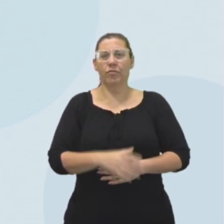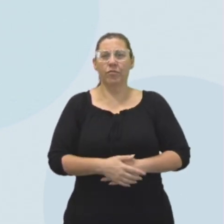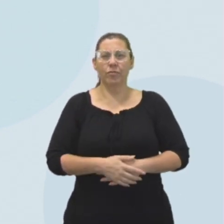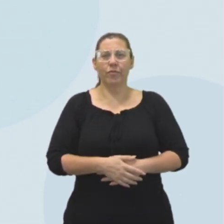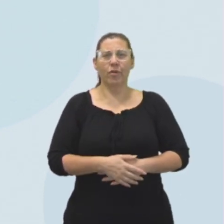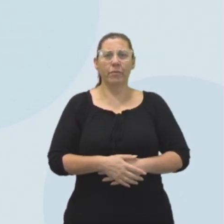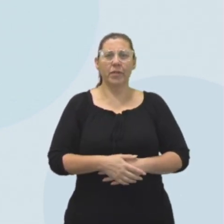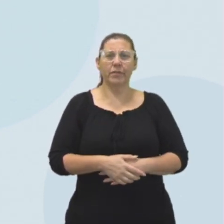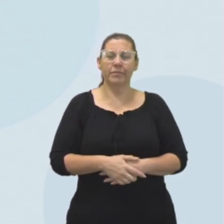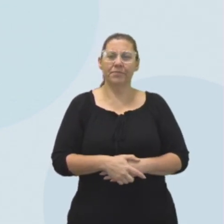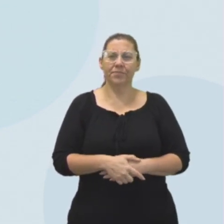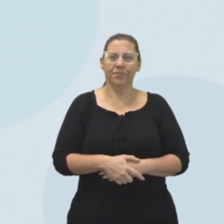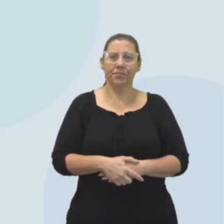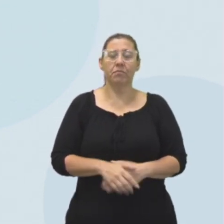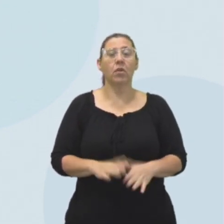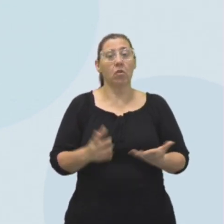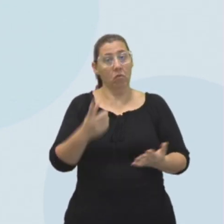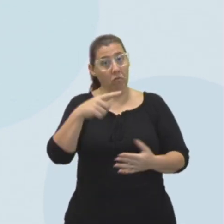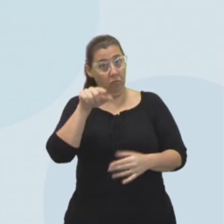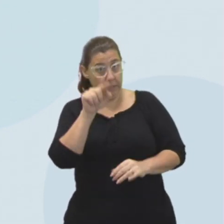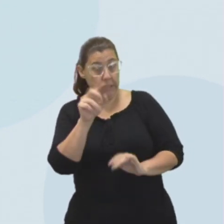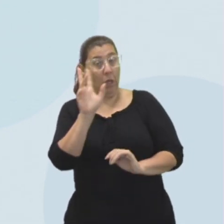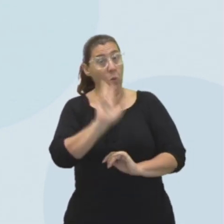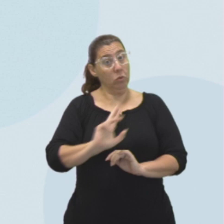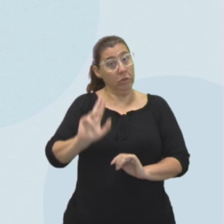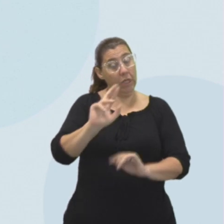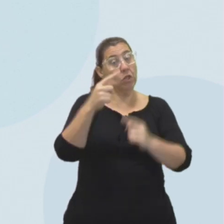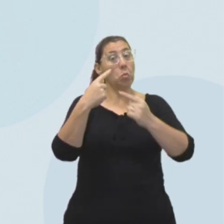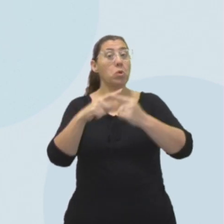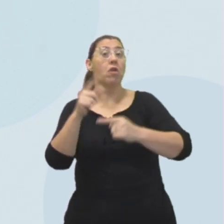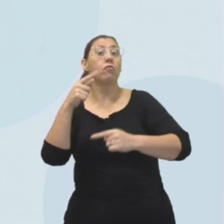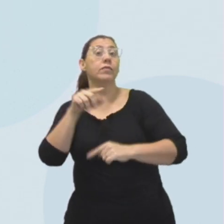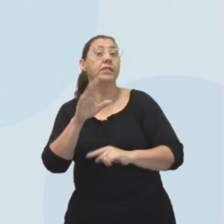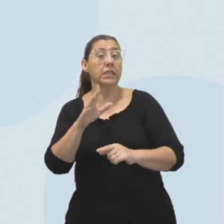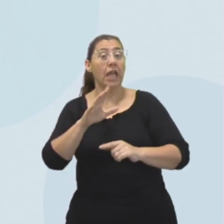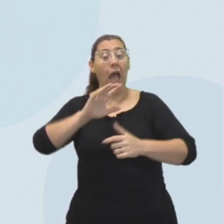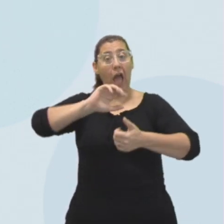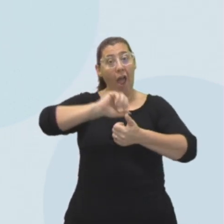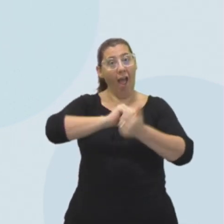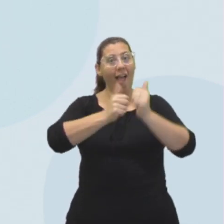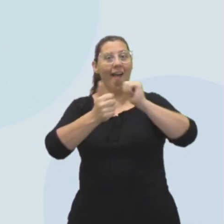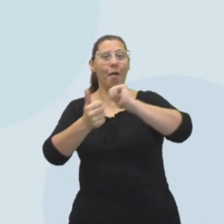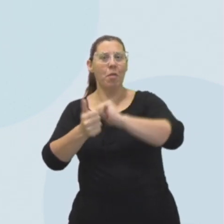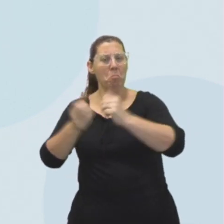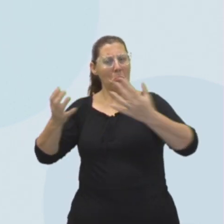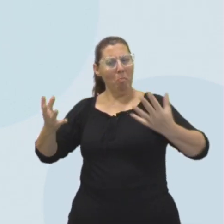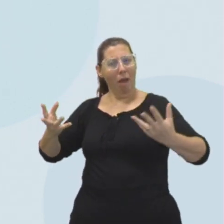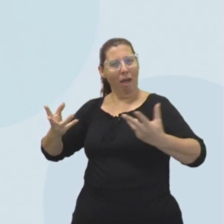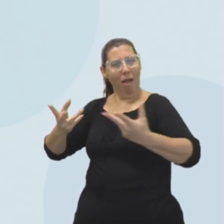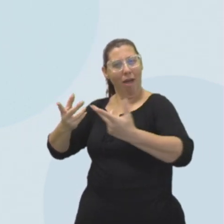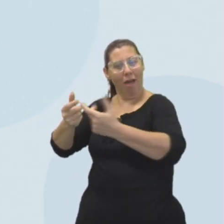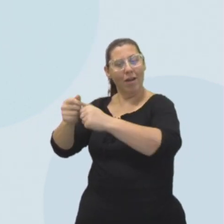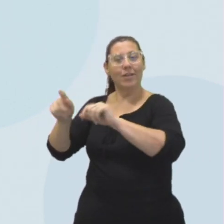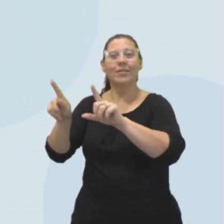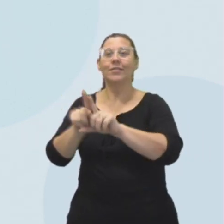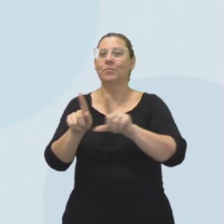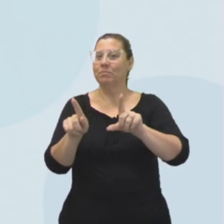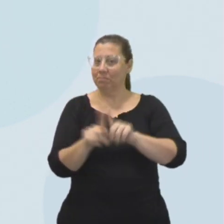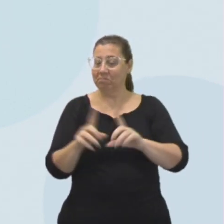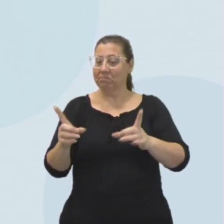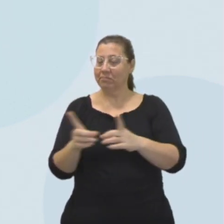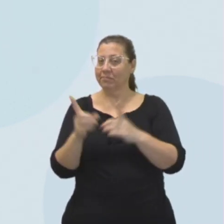cunho educacional. Você está usando porque você está aprimorando, né, o seu recurso didático, usando